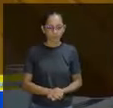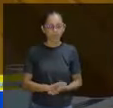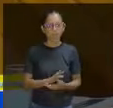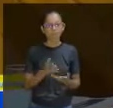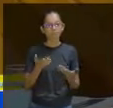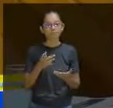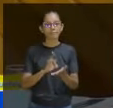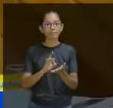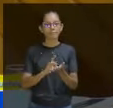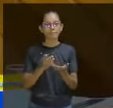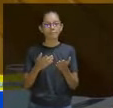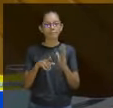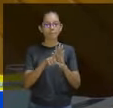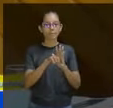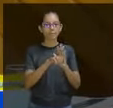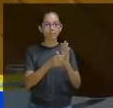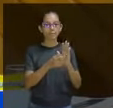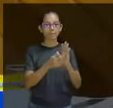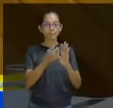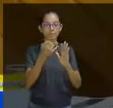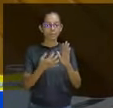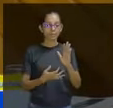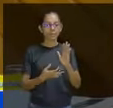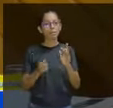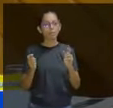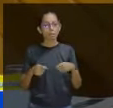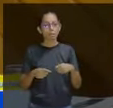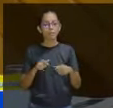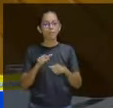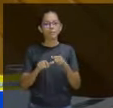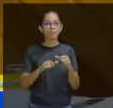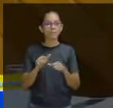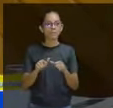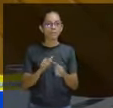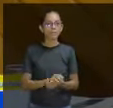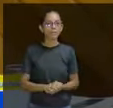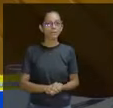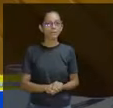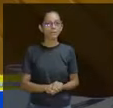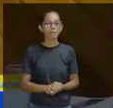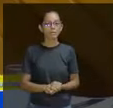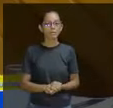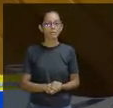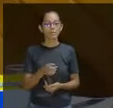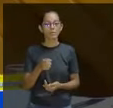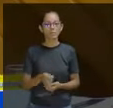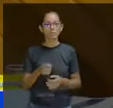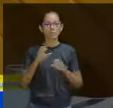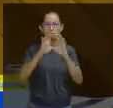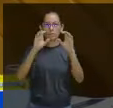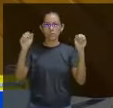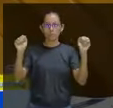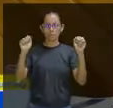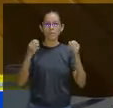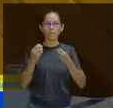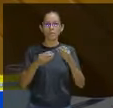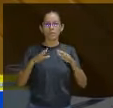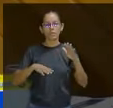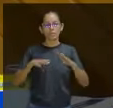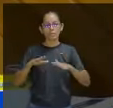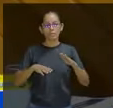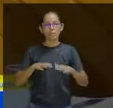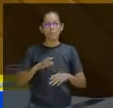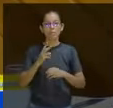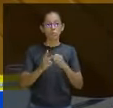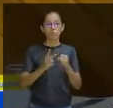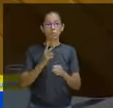foco na juíza Paola Santos. Ela prevê essa possibilidade, né, nos juízes dos tribunais eleitorais, salvo motivo justificado, né, servirão